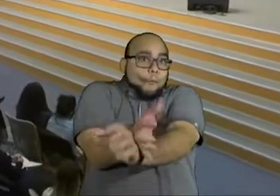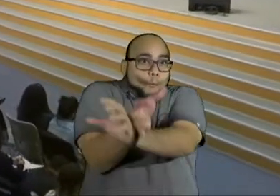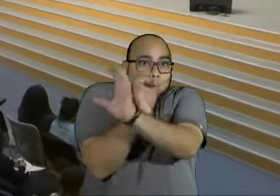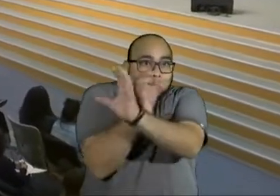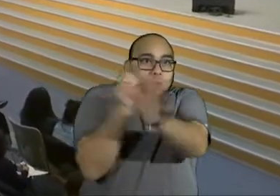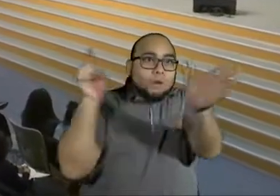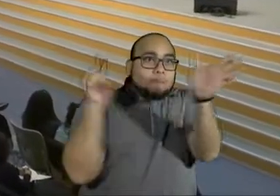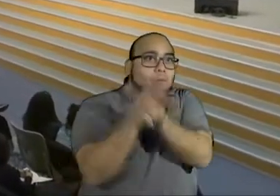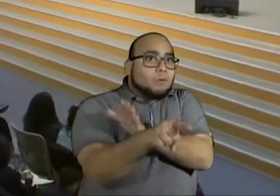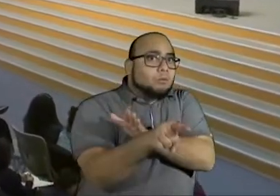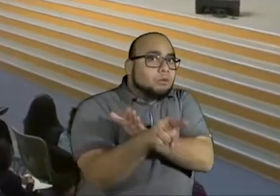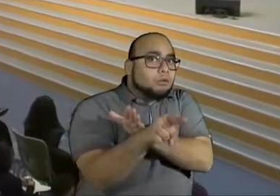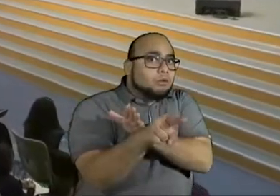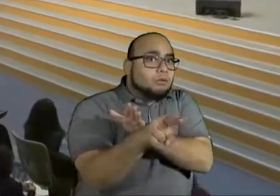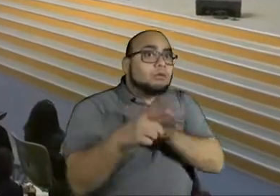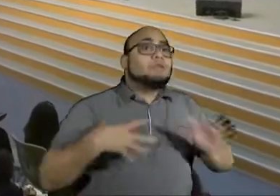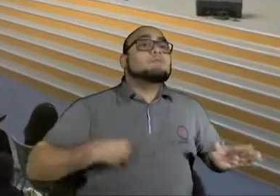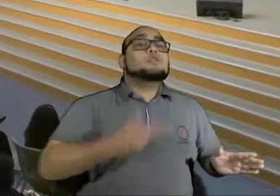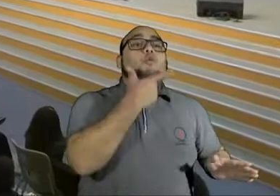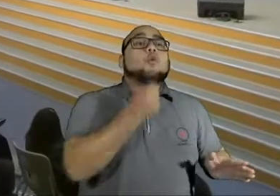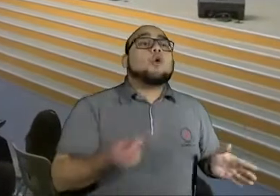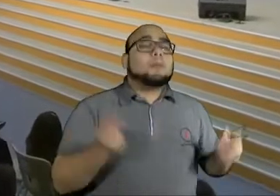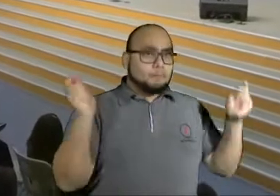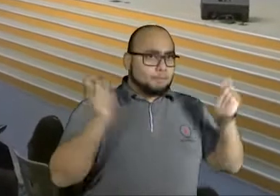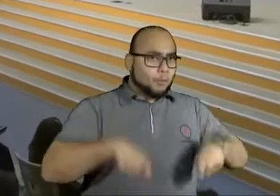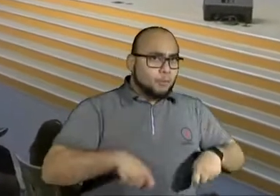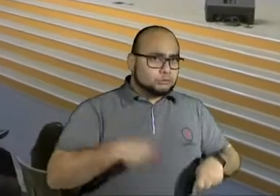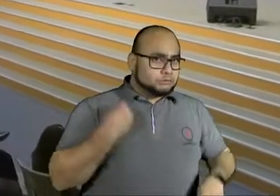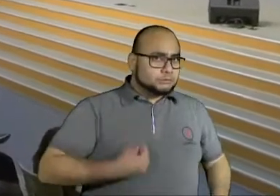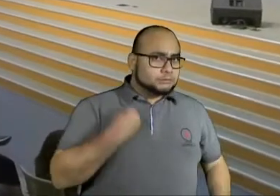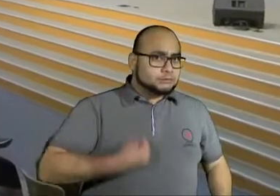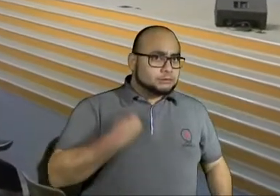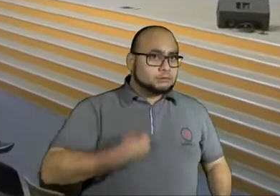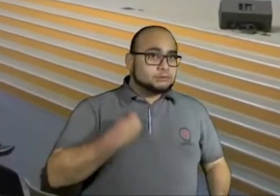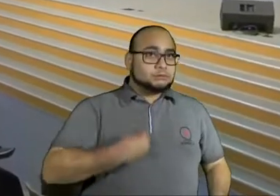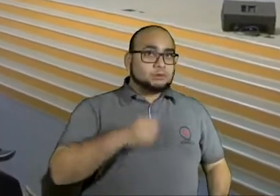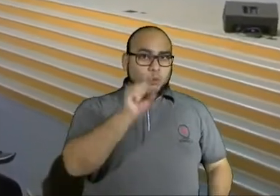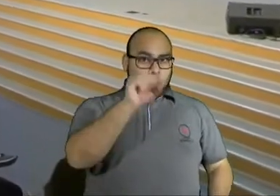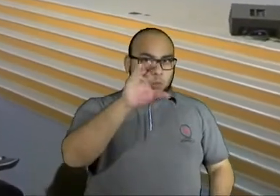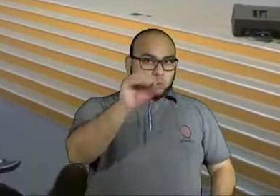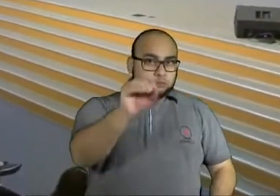do homem, poderão viver estes ossos?